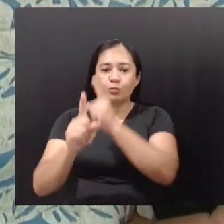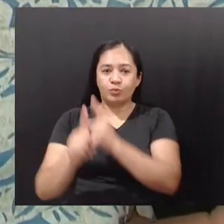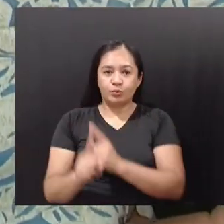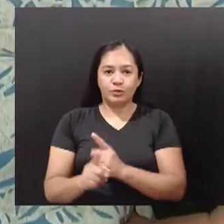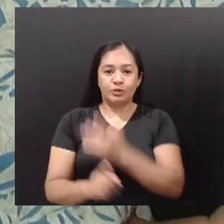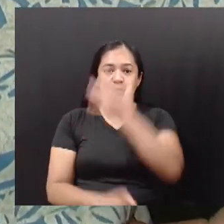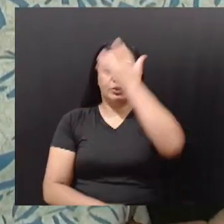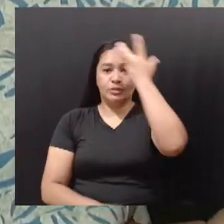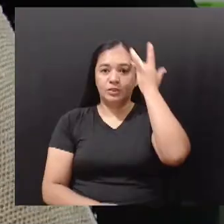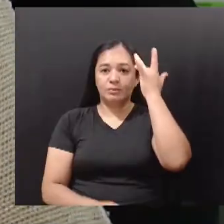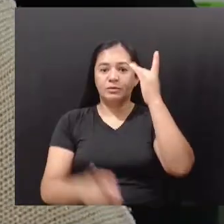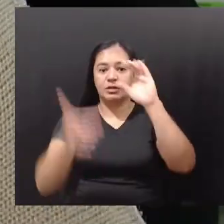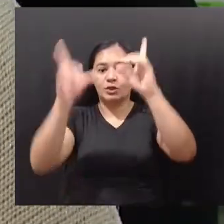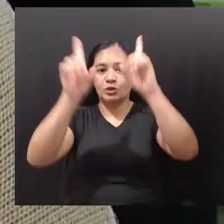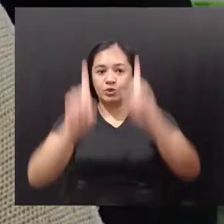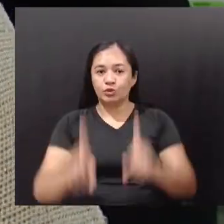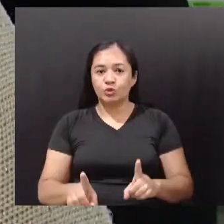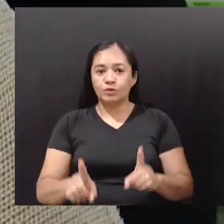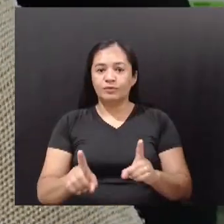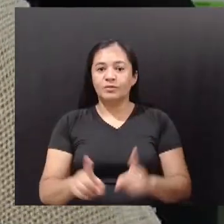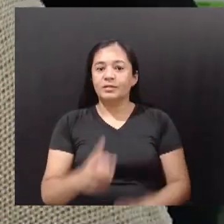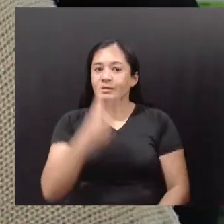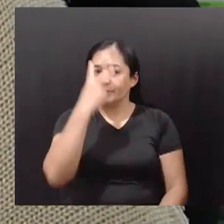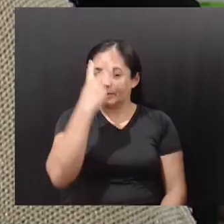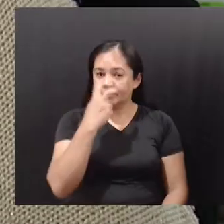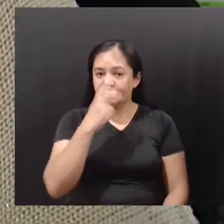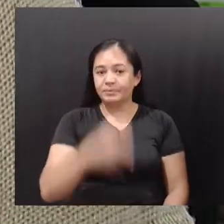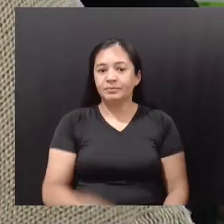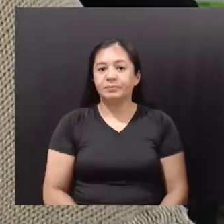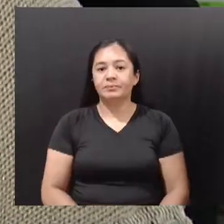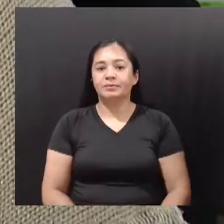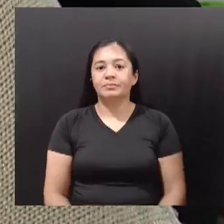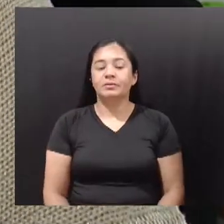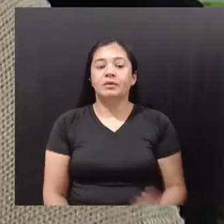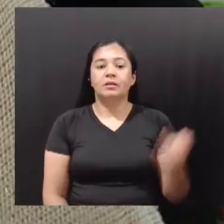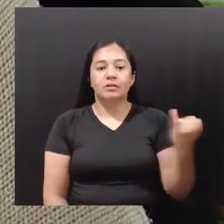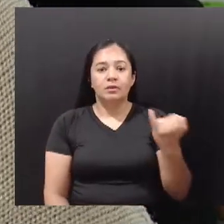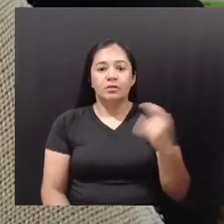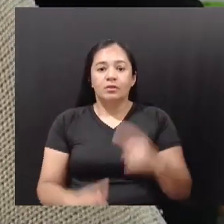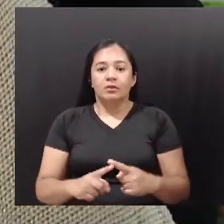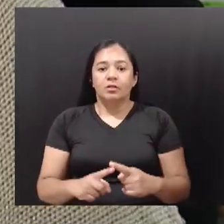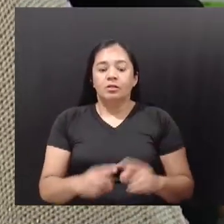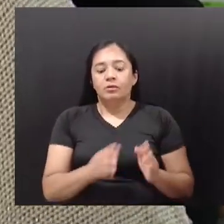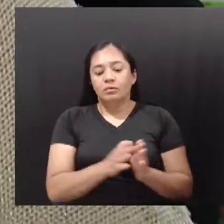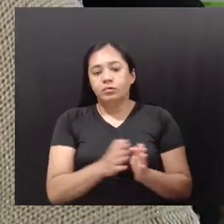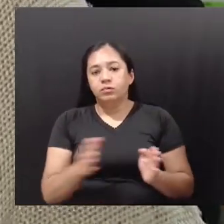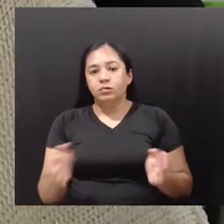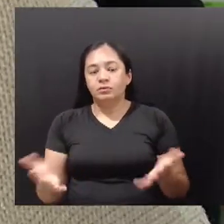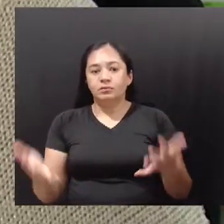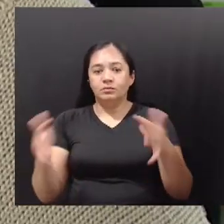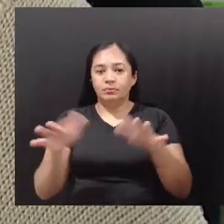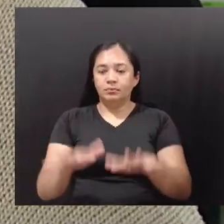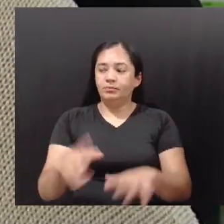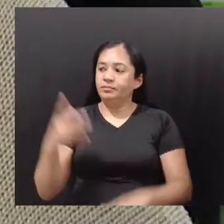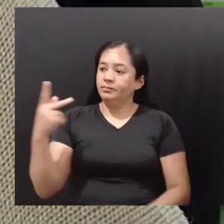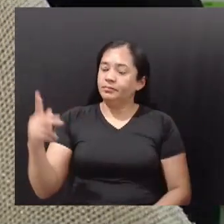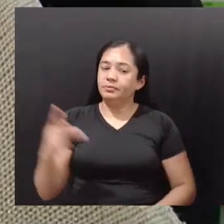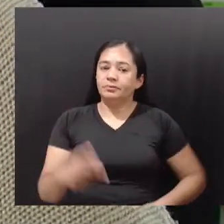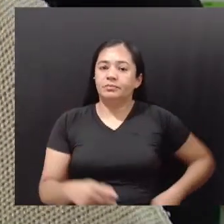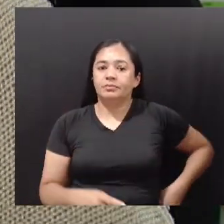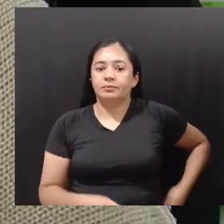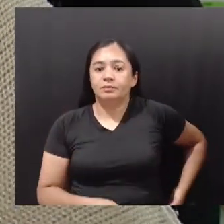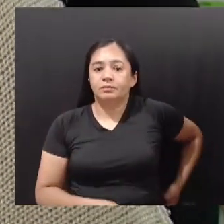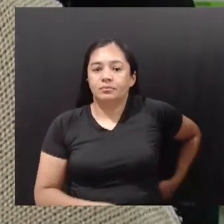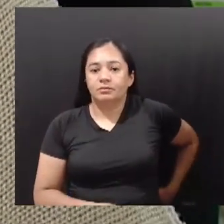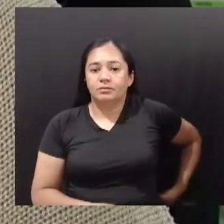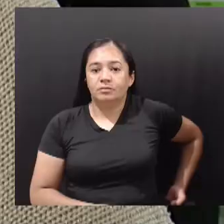com deficiência visual. É muito importante, porque assim, é uma fase de inserção deles, tanto na área no mercado de